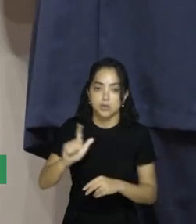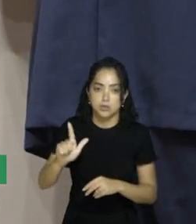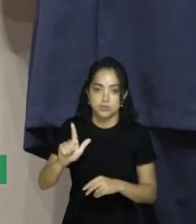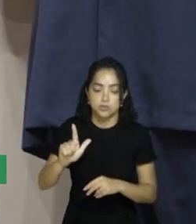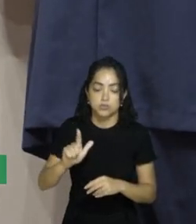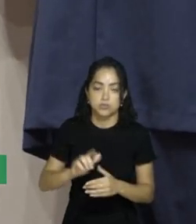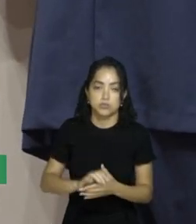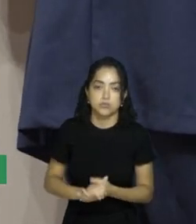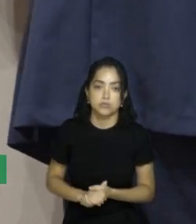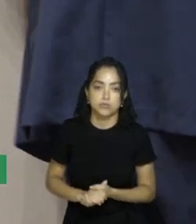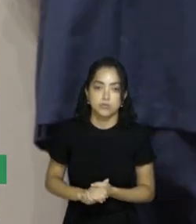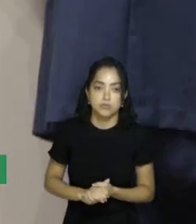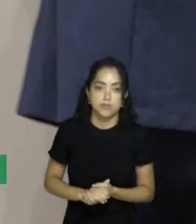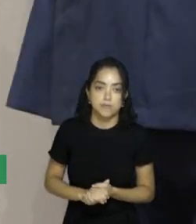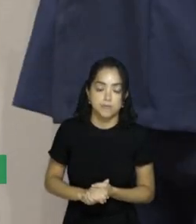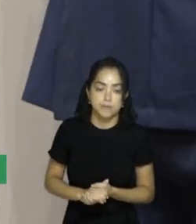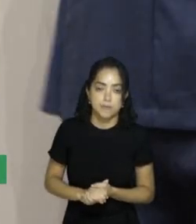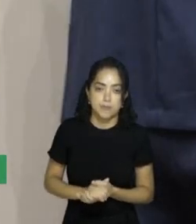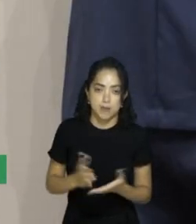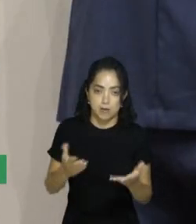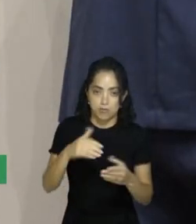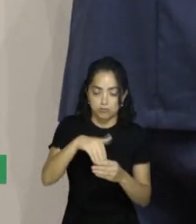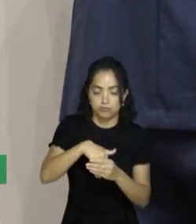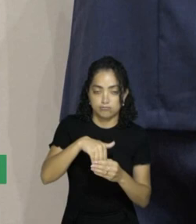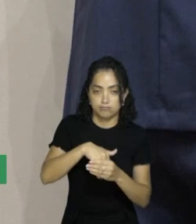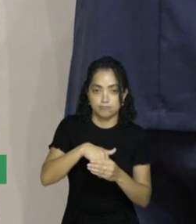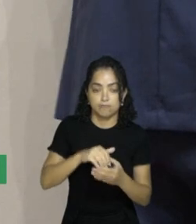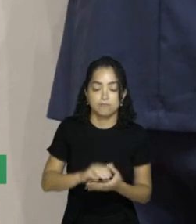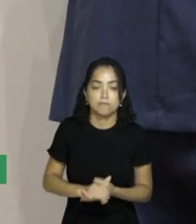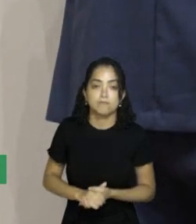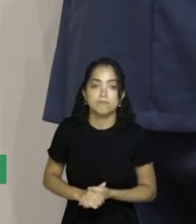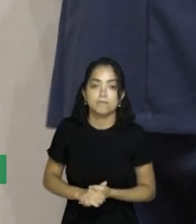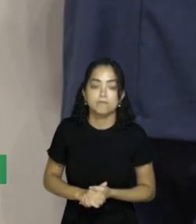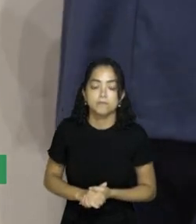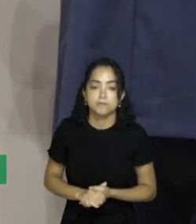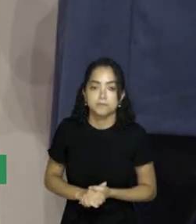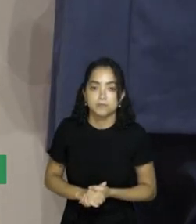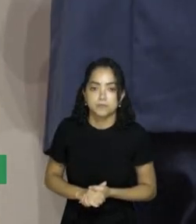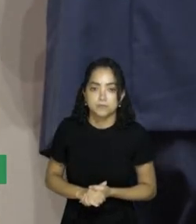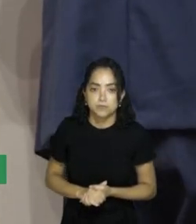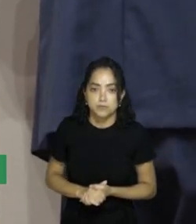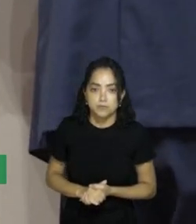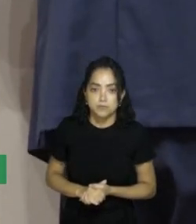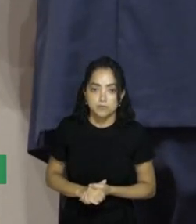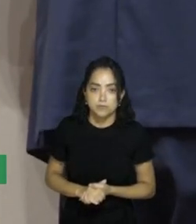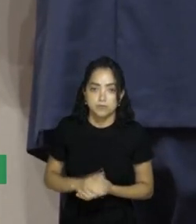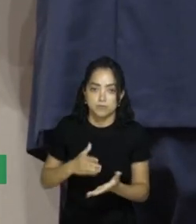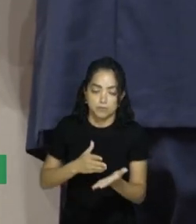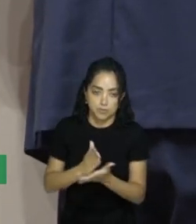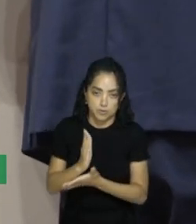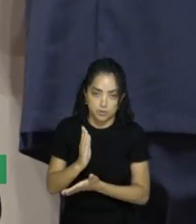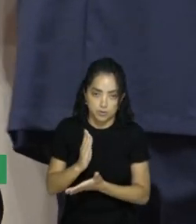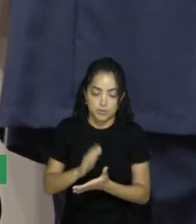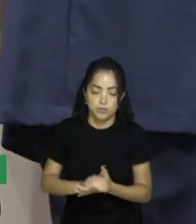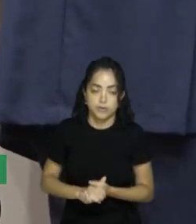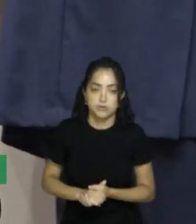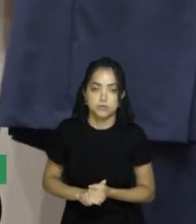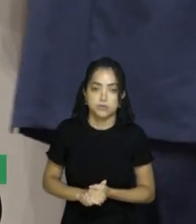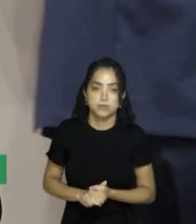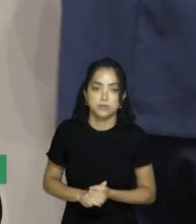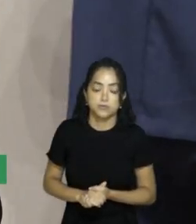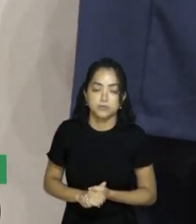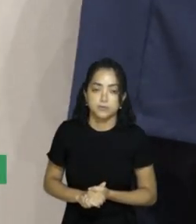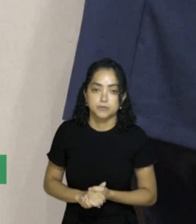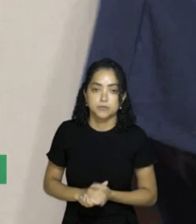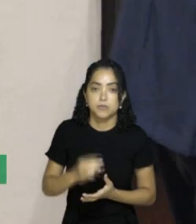deboni em discussão deputados que aprovam permanentes como se encontra aprovado por unanimidade